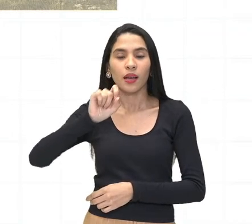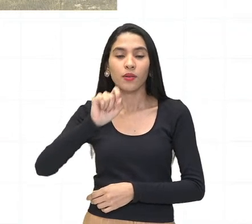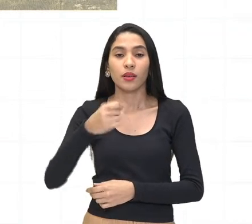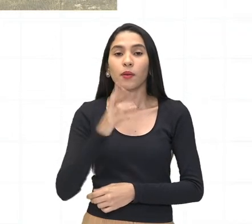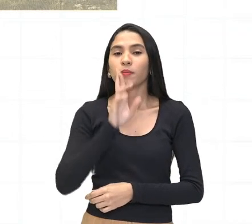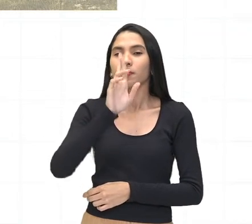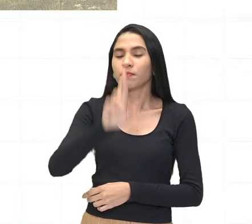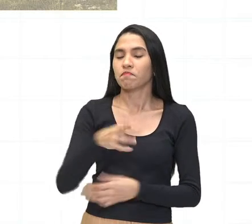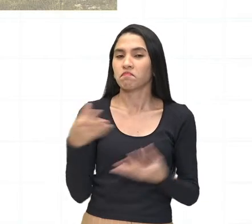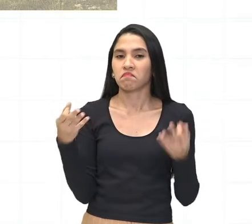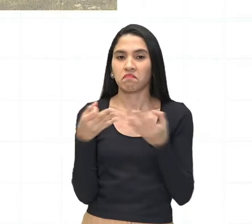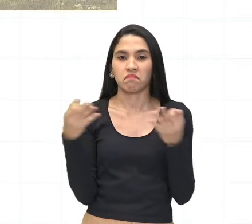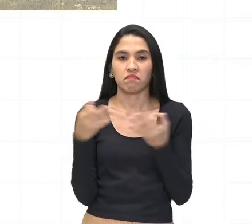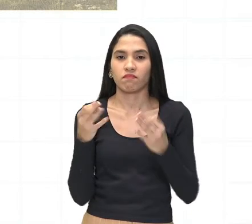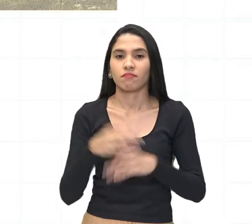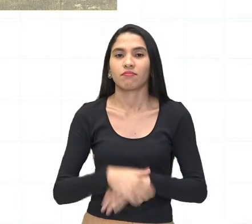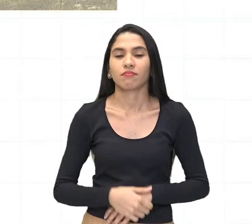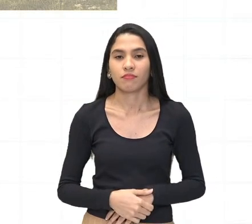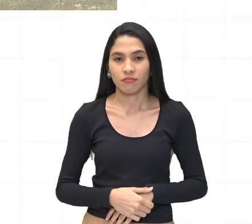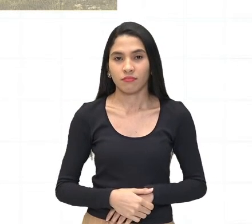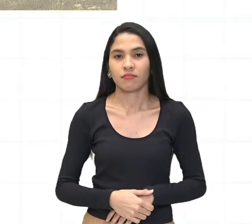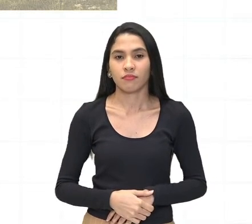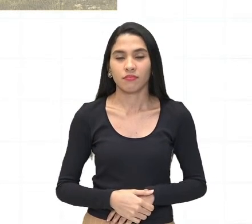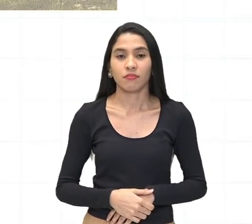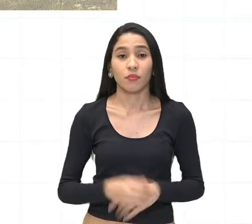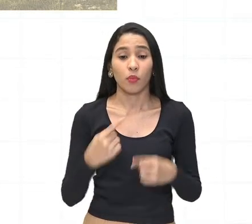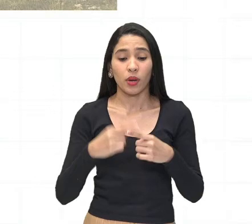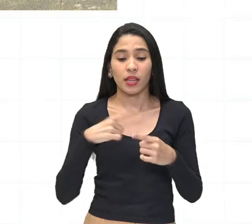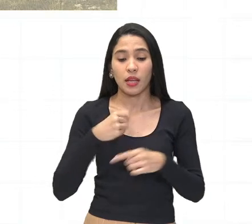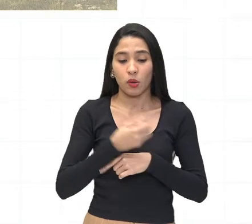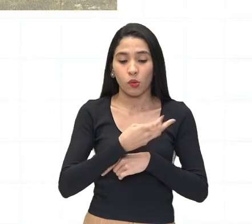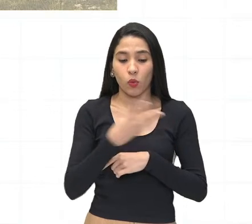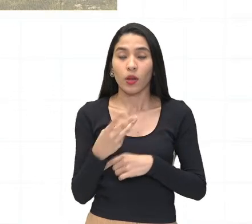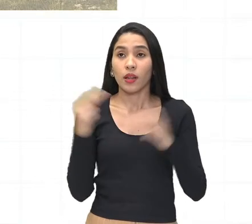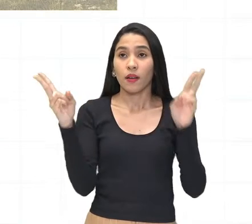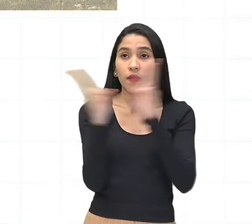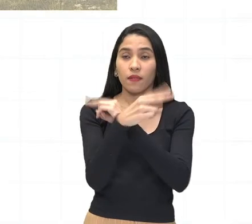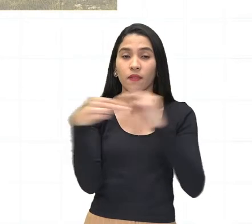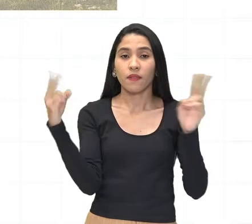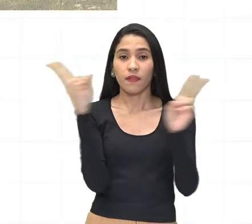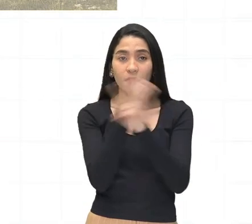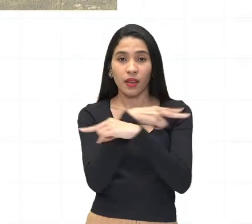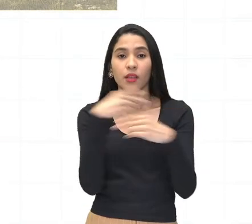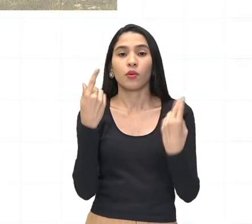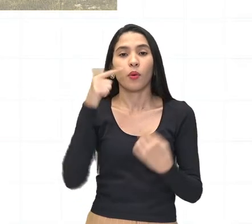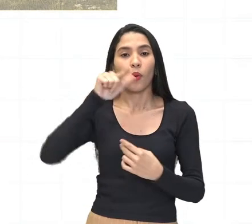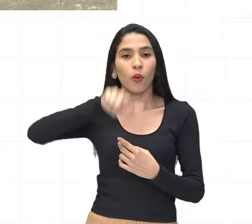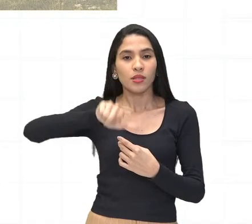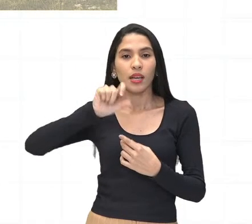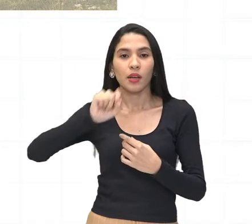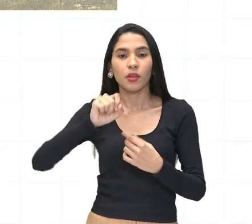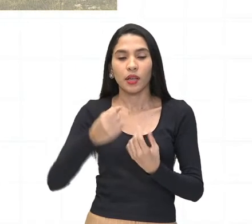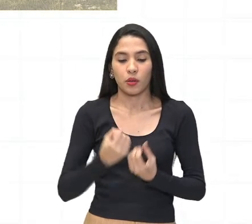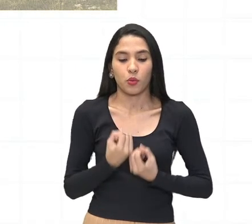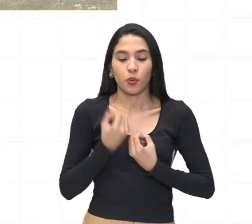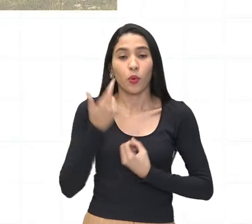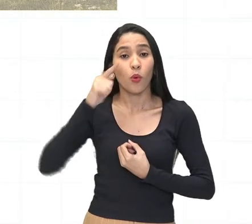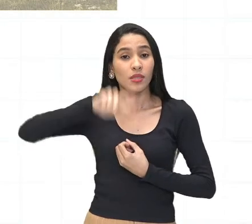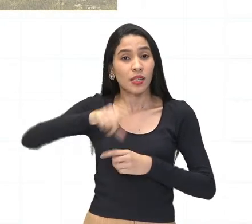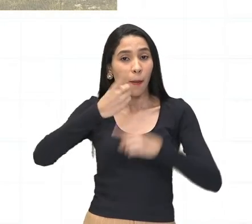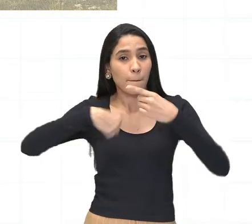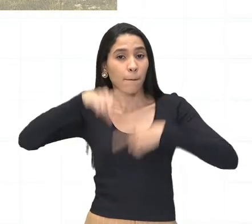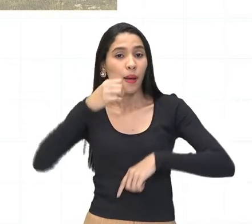resultado muito positivo por conta dessa grande quantidade de vento que tem lá. Elas conseguem produzir